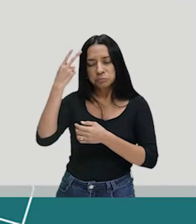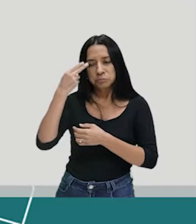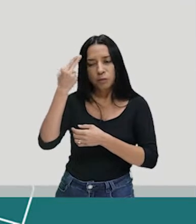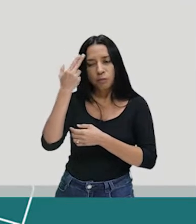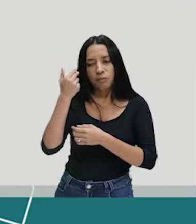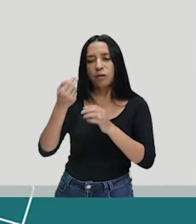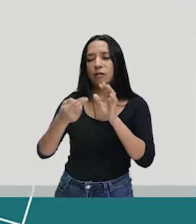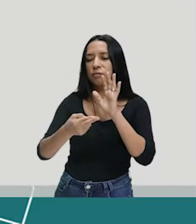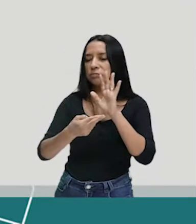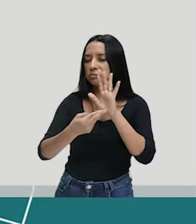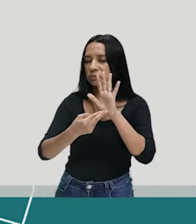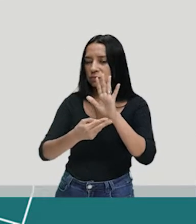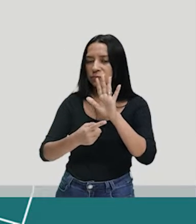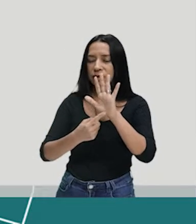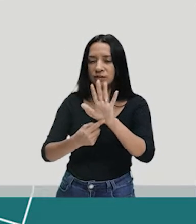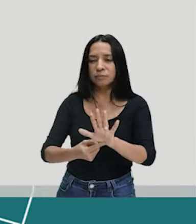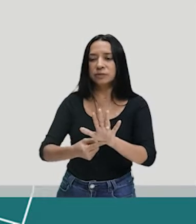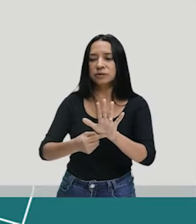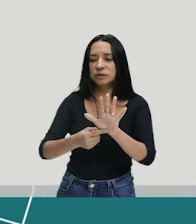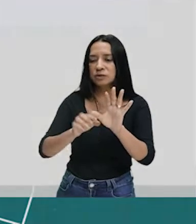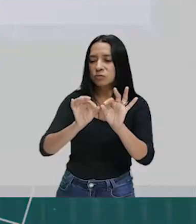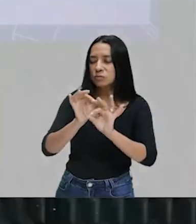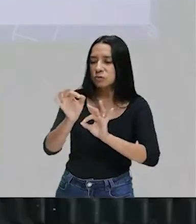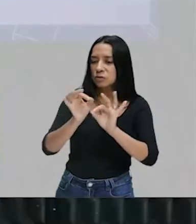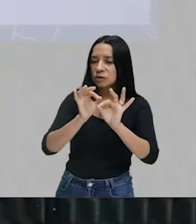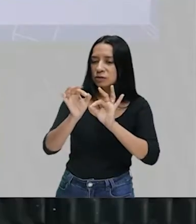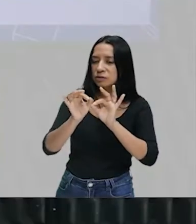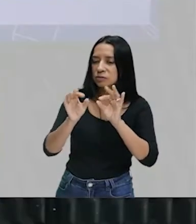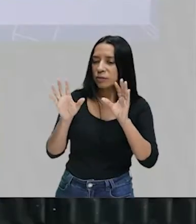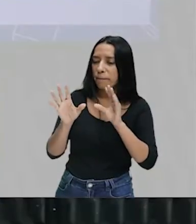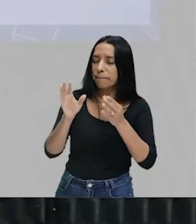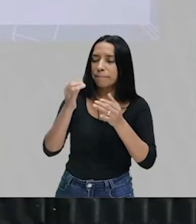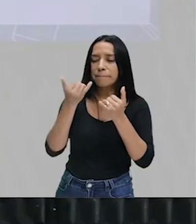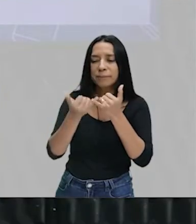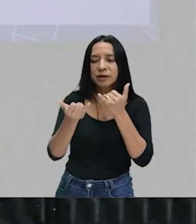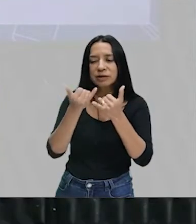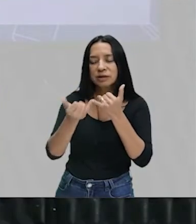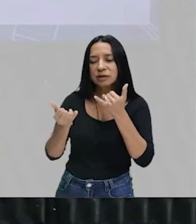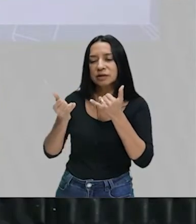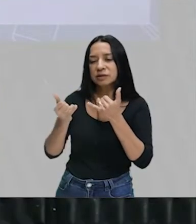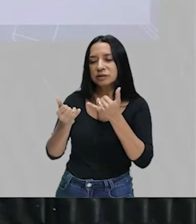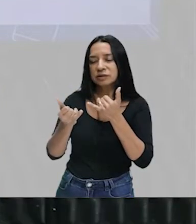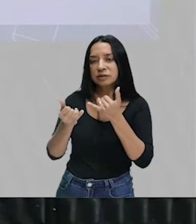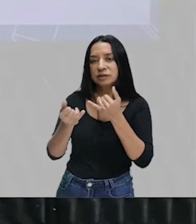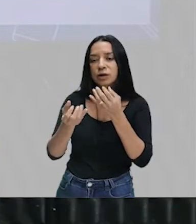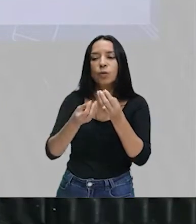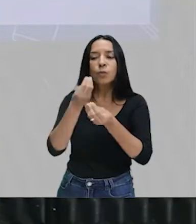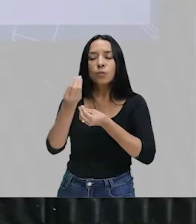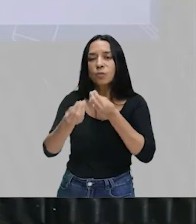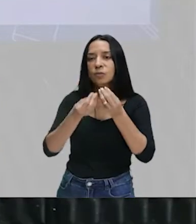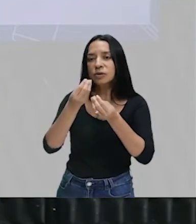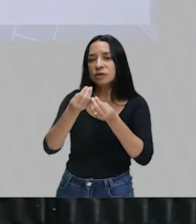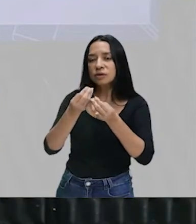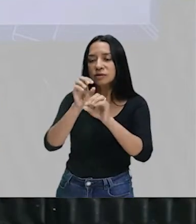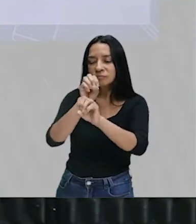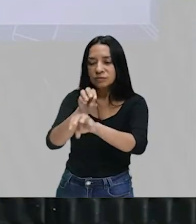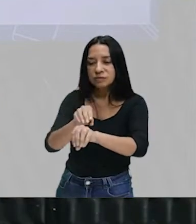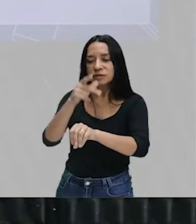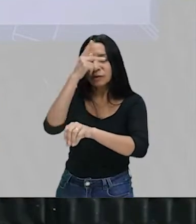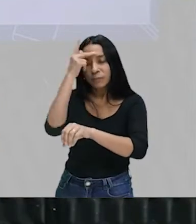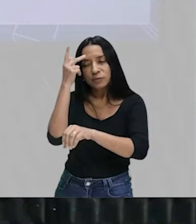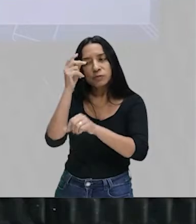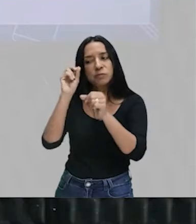eles apresentam um formato que se assemelha a um tutorial que é um tutorial a algo que ensina a pessoa fazer